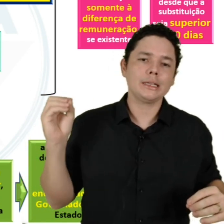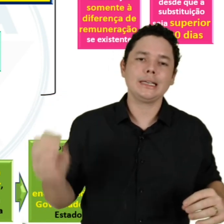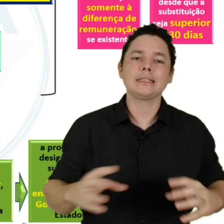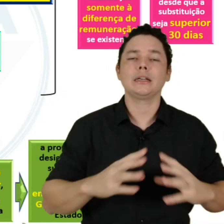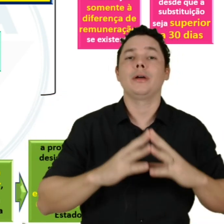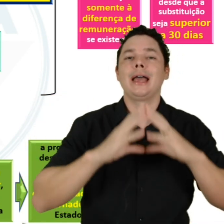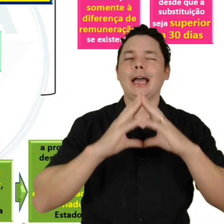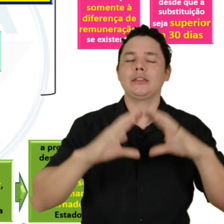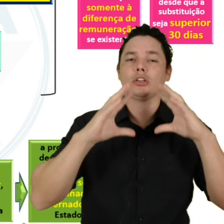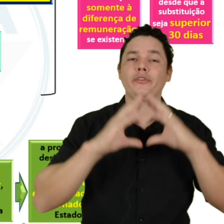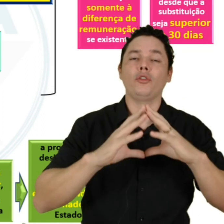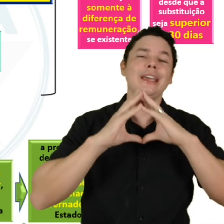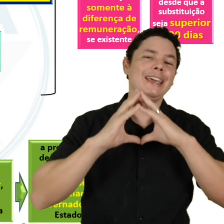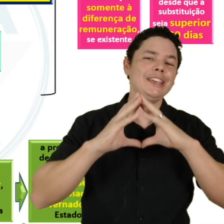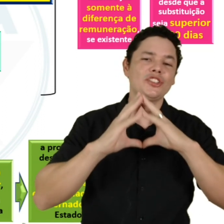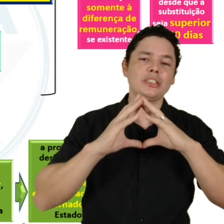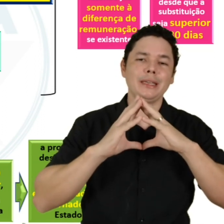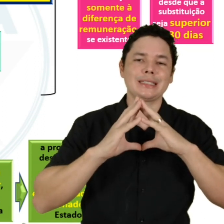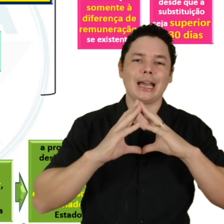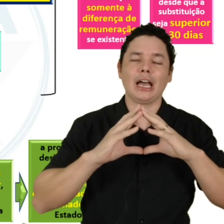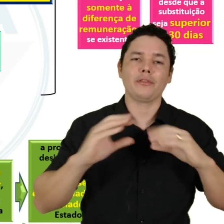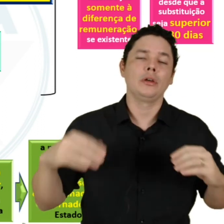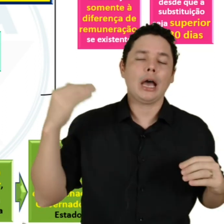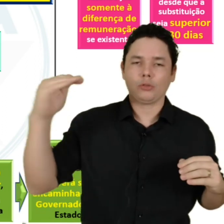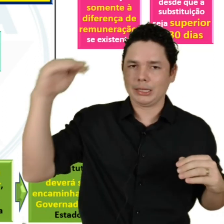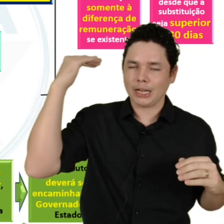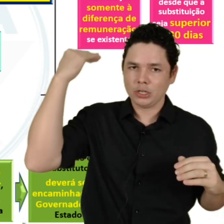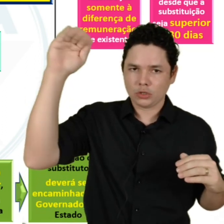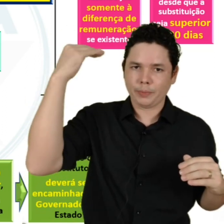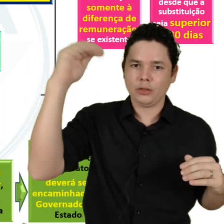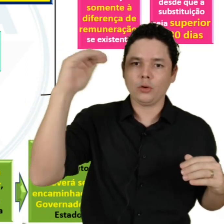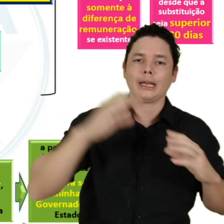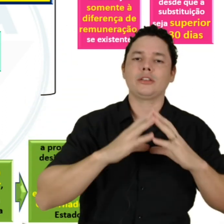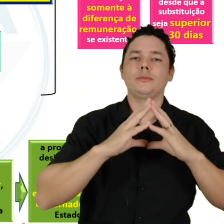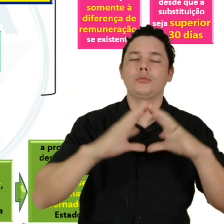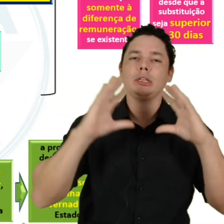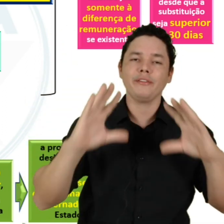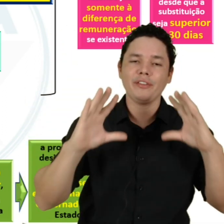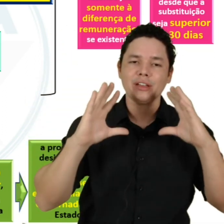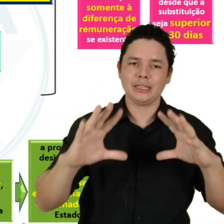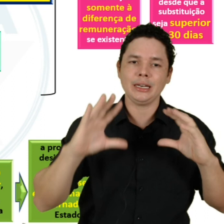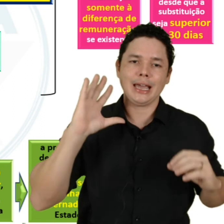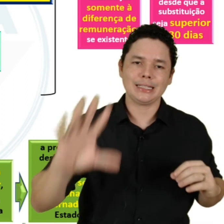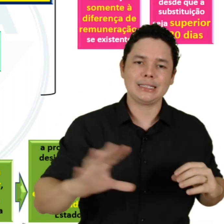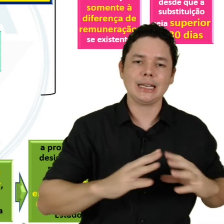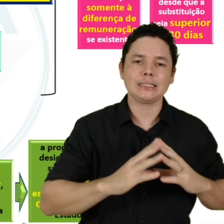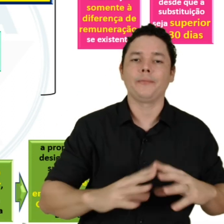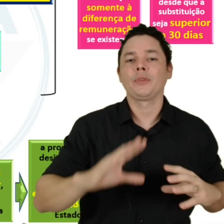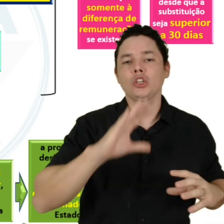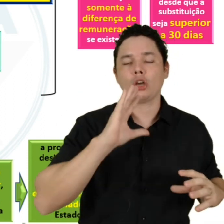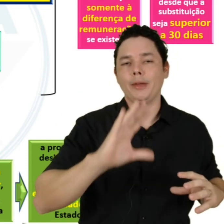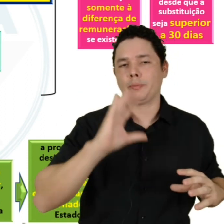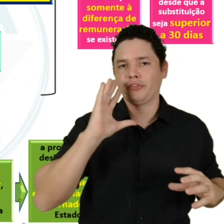por designação. Aqui só se for indispensável. A autoridade superior, aquela substituída, vai fazer essa